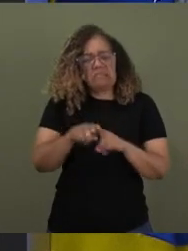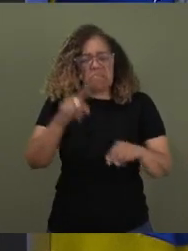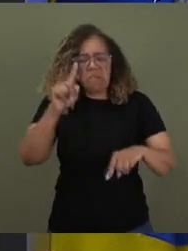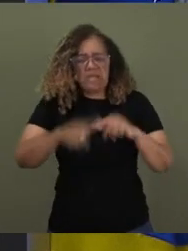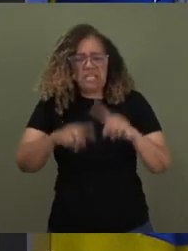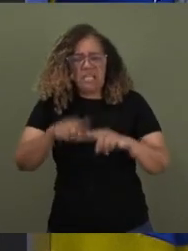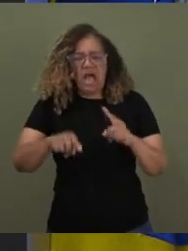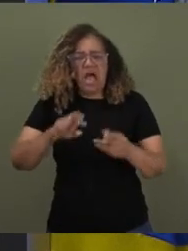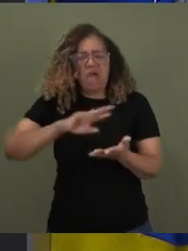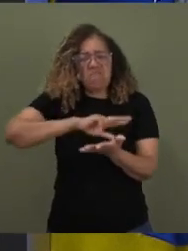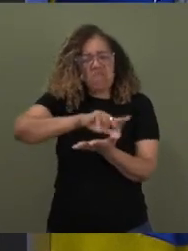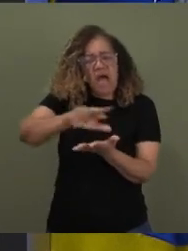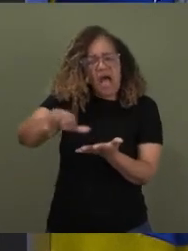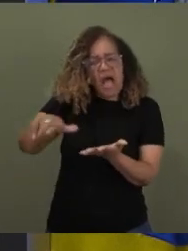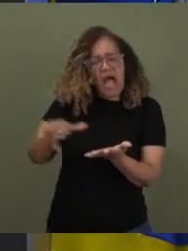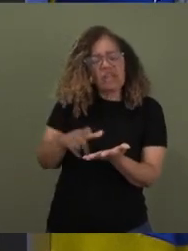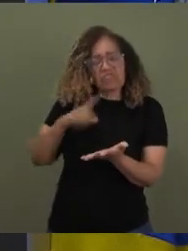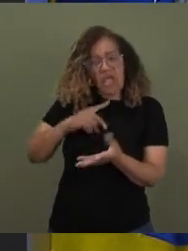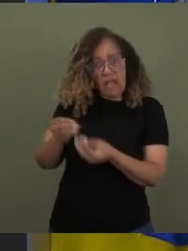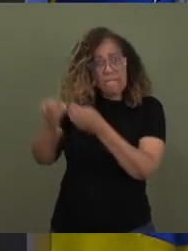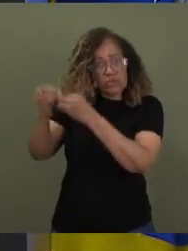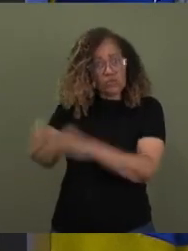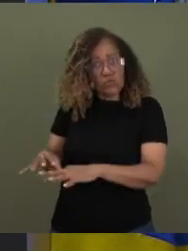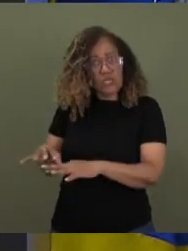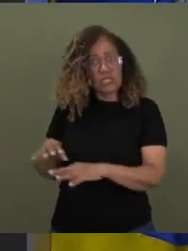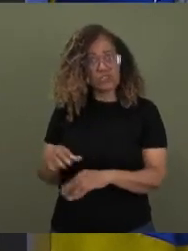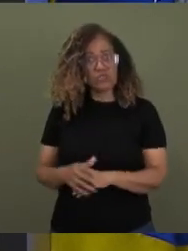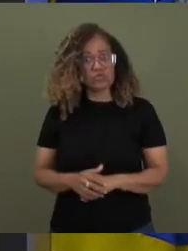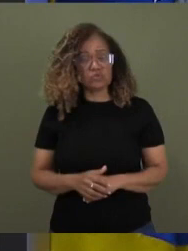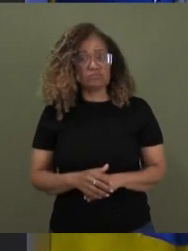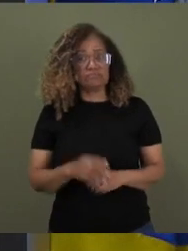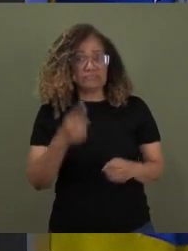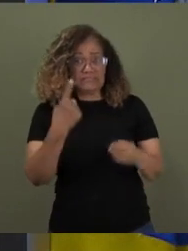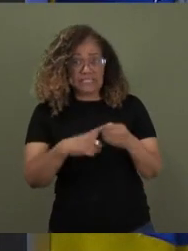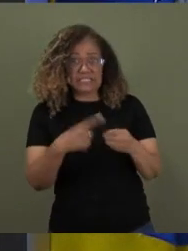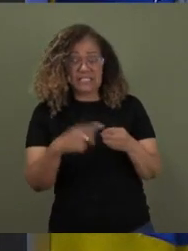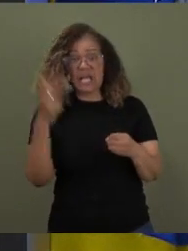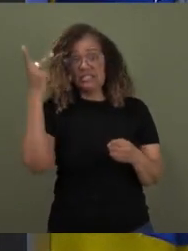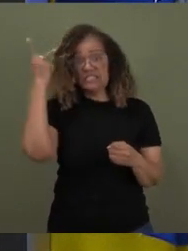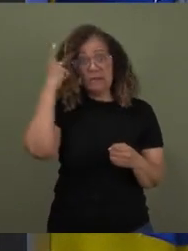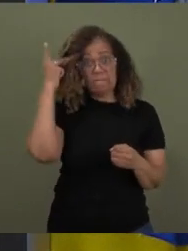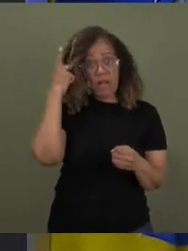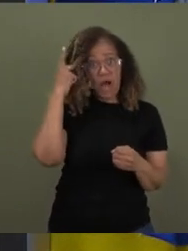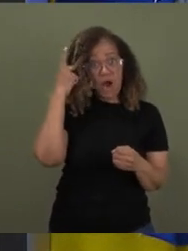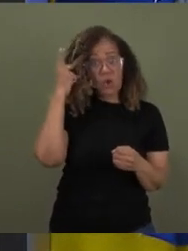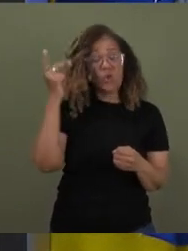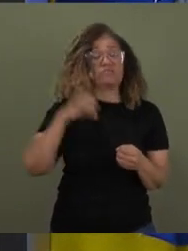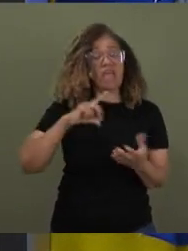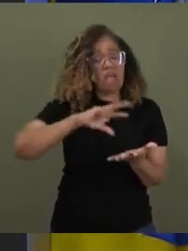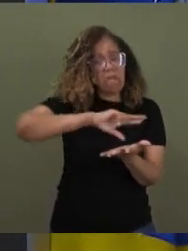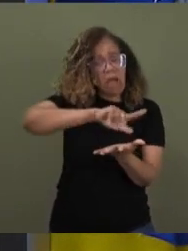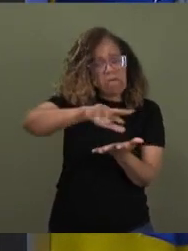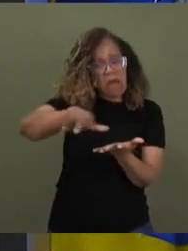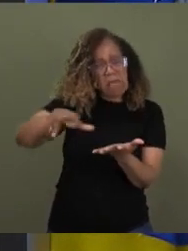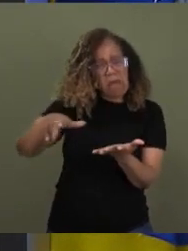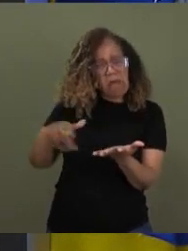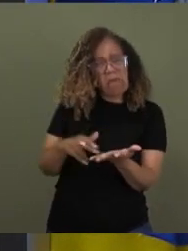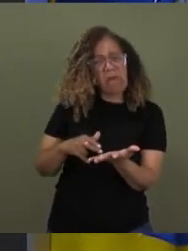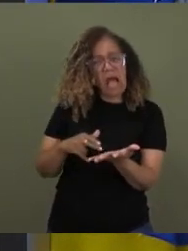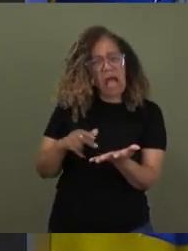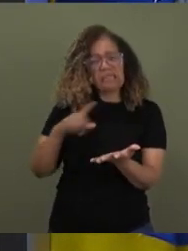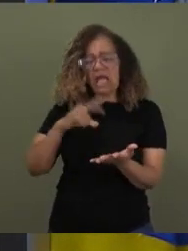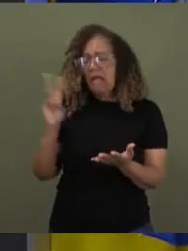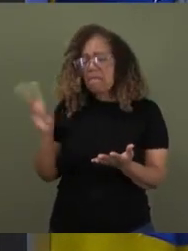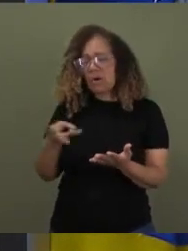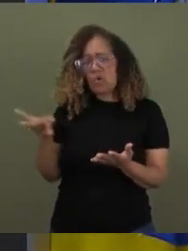da maconha, que tem um prejuízo enorme. Na cidade de São Paulo, eu sou da cidade de São Paulo, tem derivados sintéticos da maconha, que são